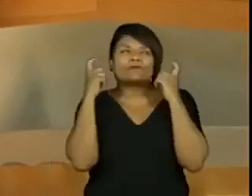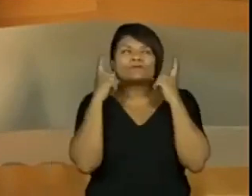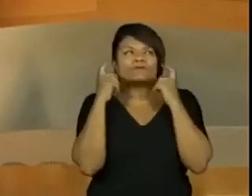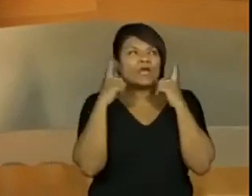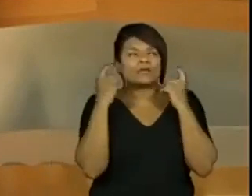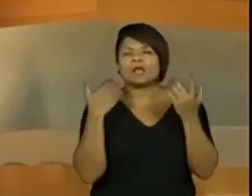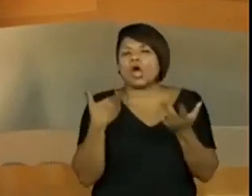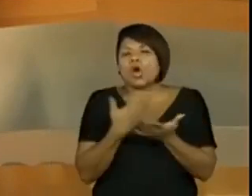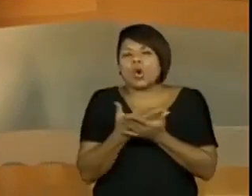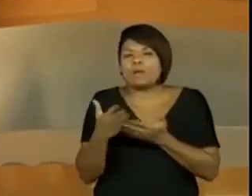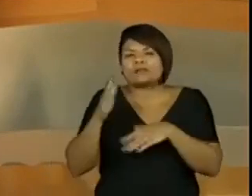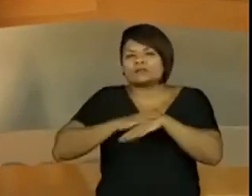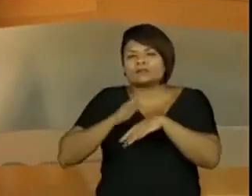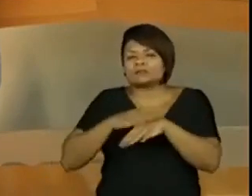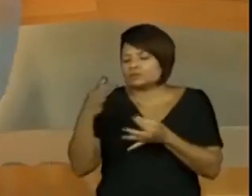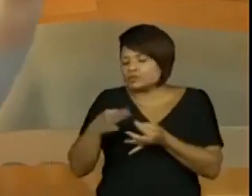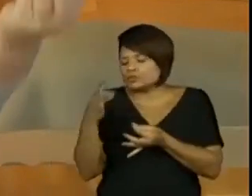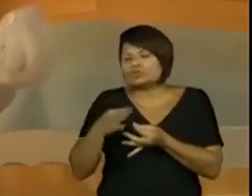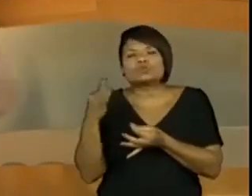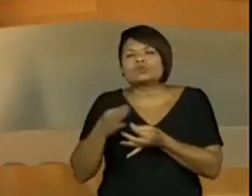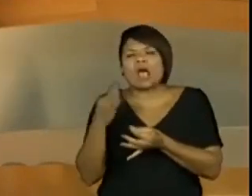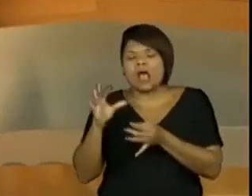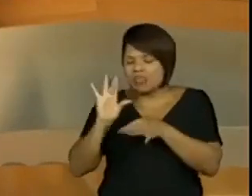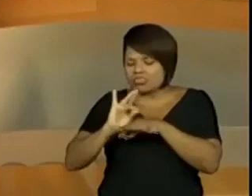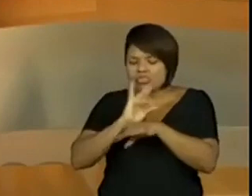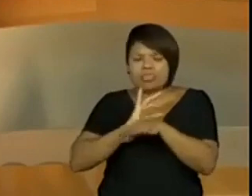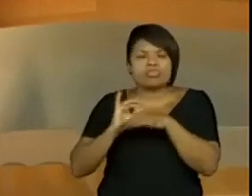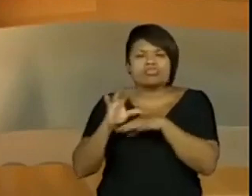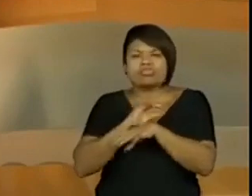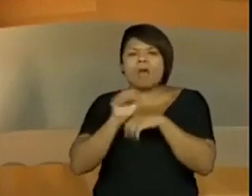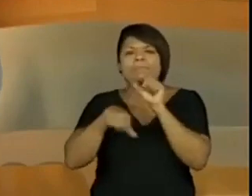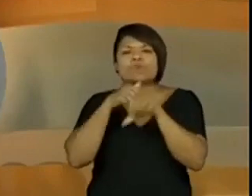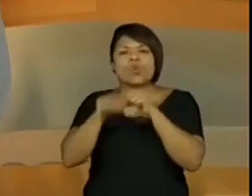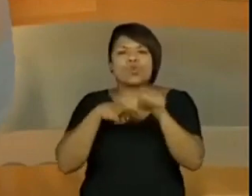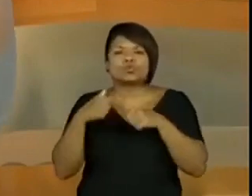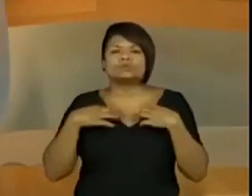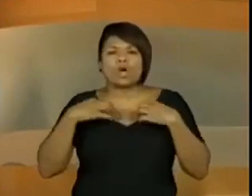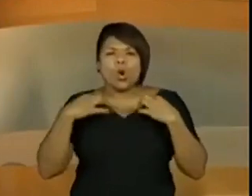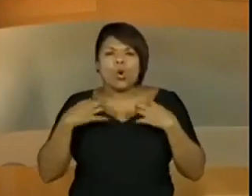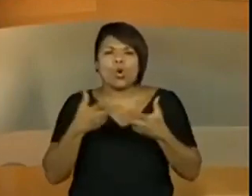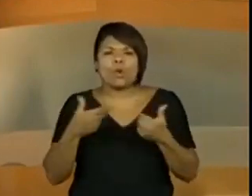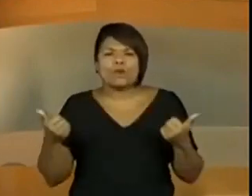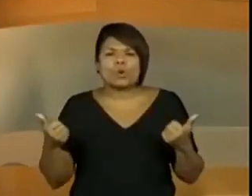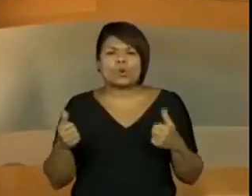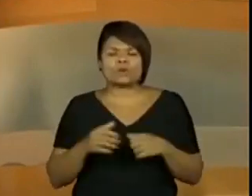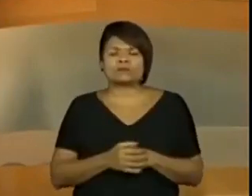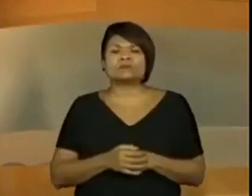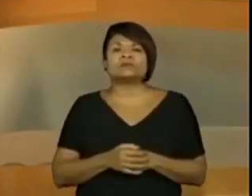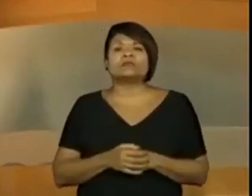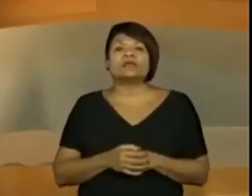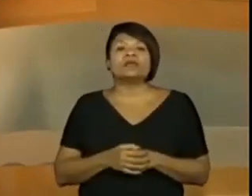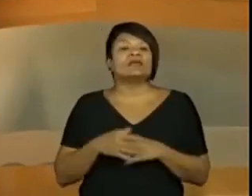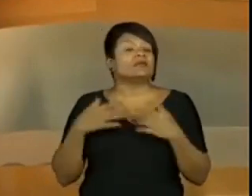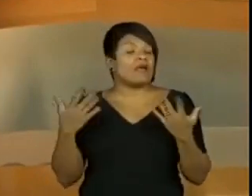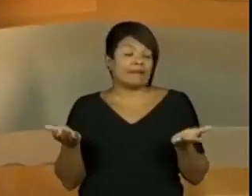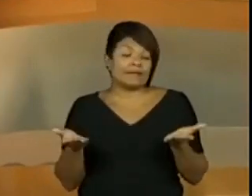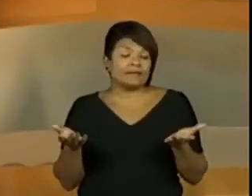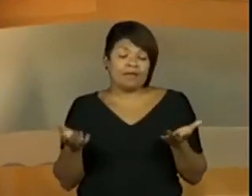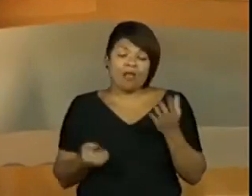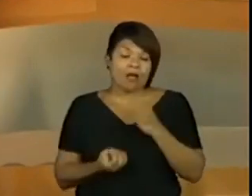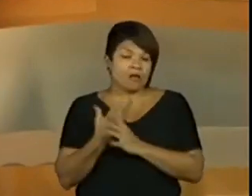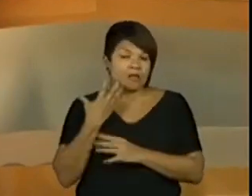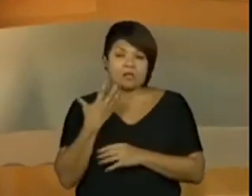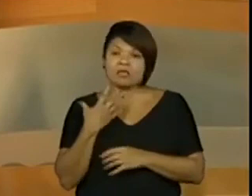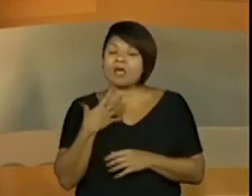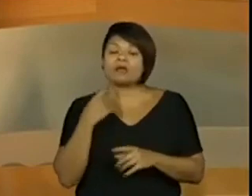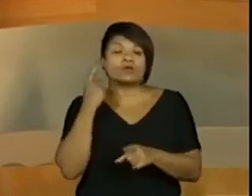mesma costura, ela faz apliques, ela muda uma peça, ela customiza outra e acaba criando